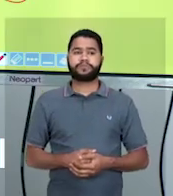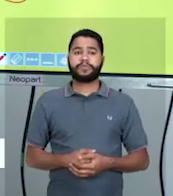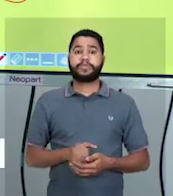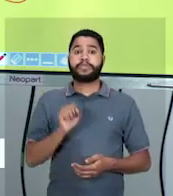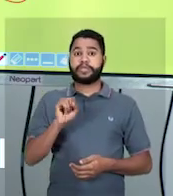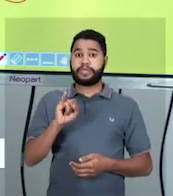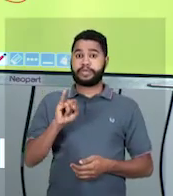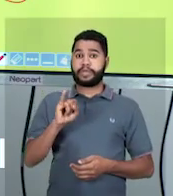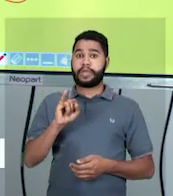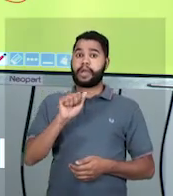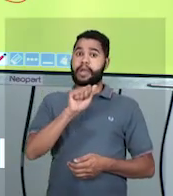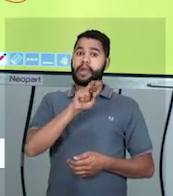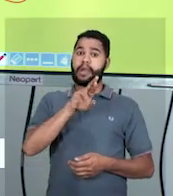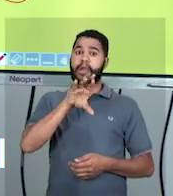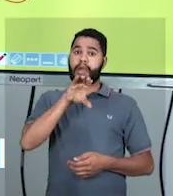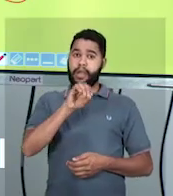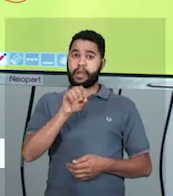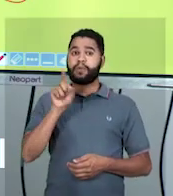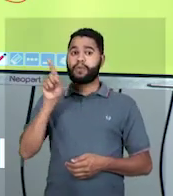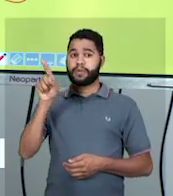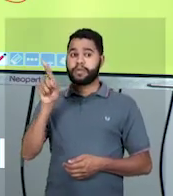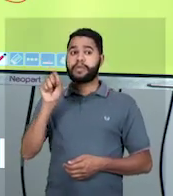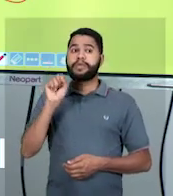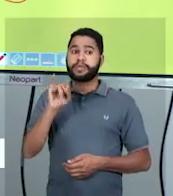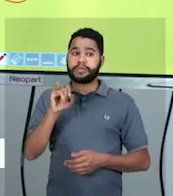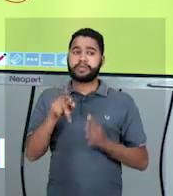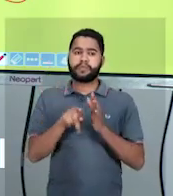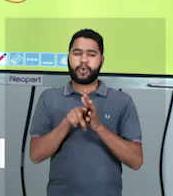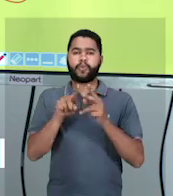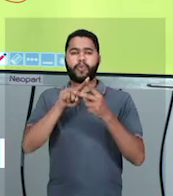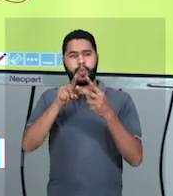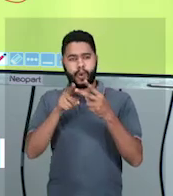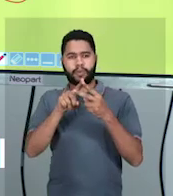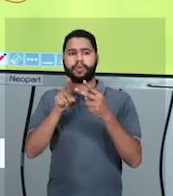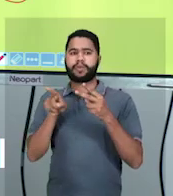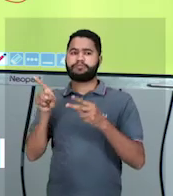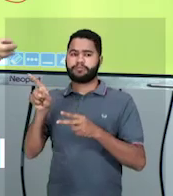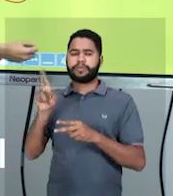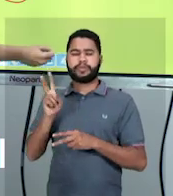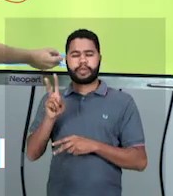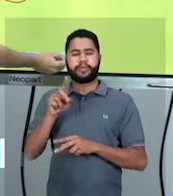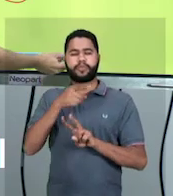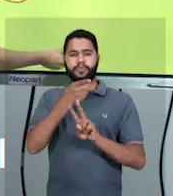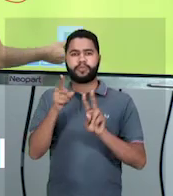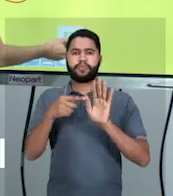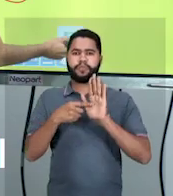se tiver trabalhando com o ângulo aí vai aparecer sempre o pique para gente ok